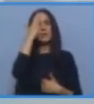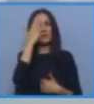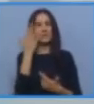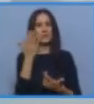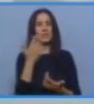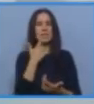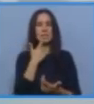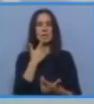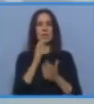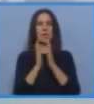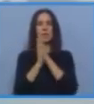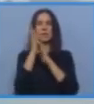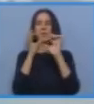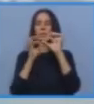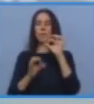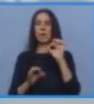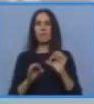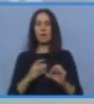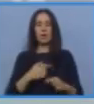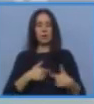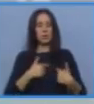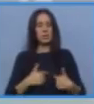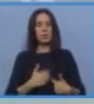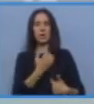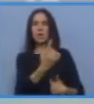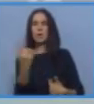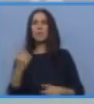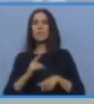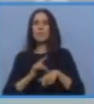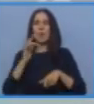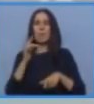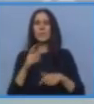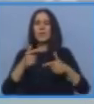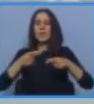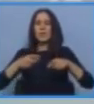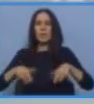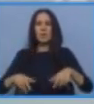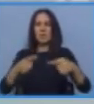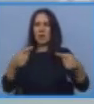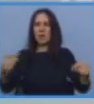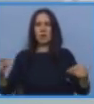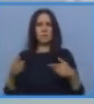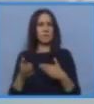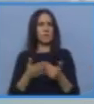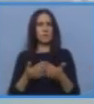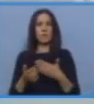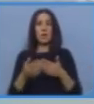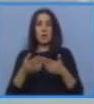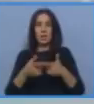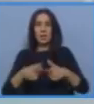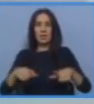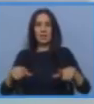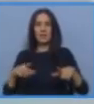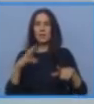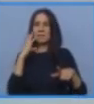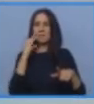a palavra de Deus toca no coração de cada um, independentemente da linguagem que se usa. Portanto, a língua, isso acho